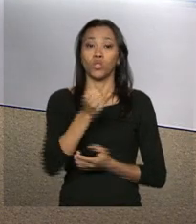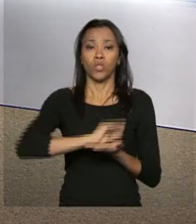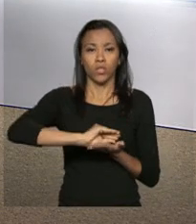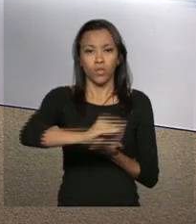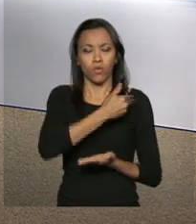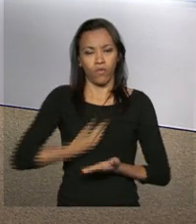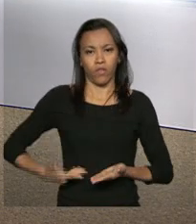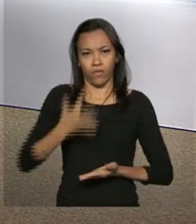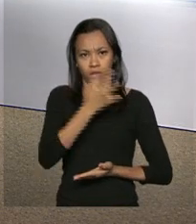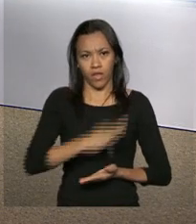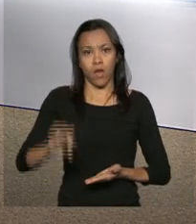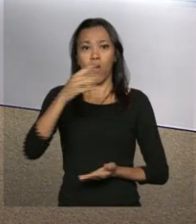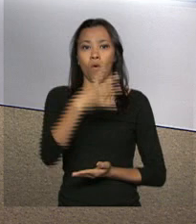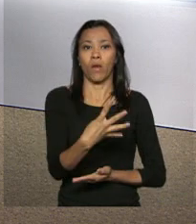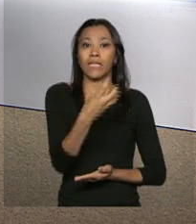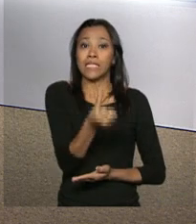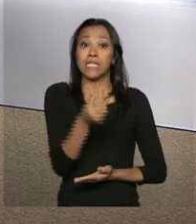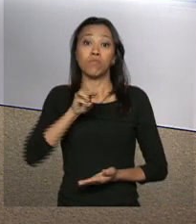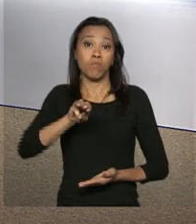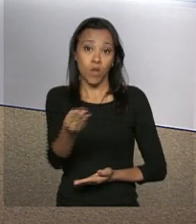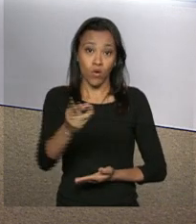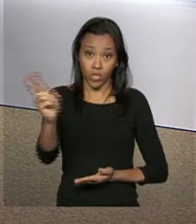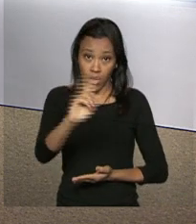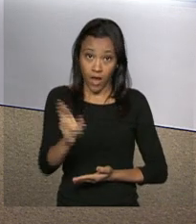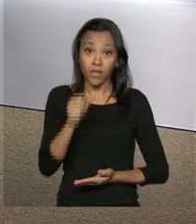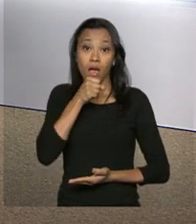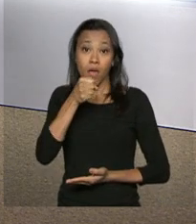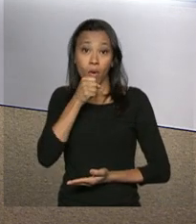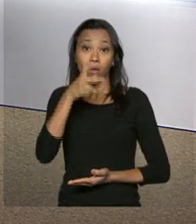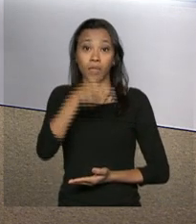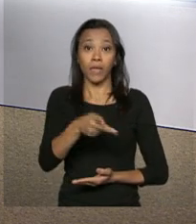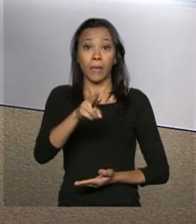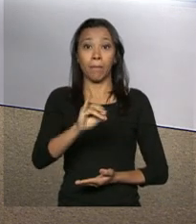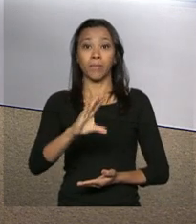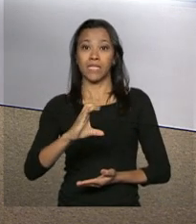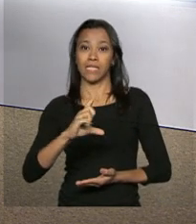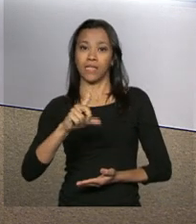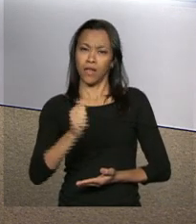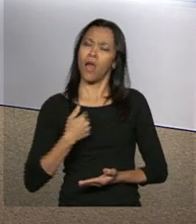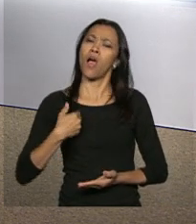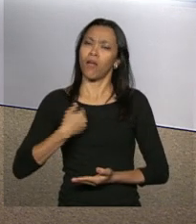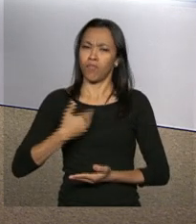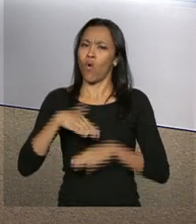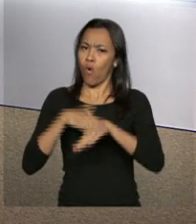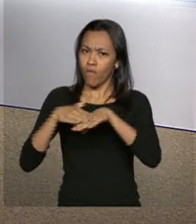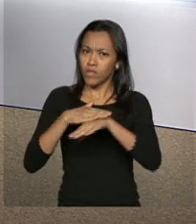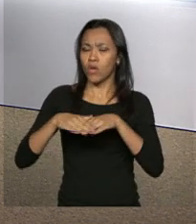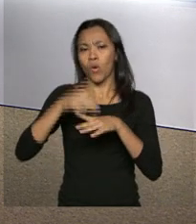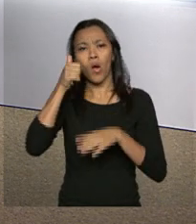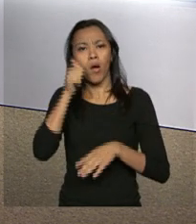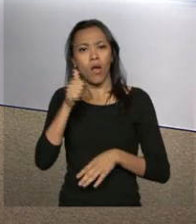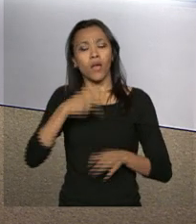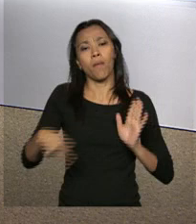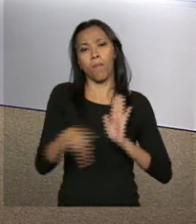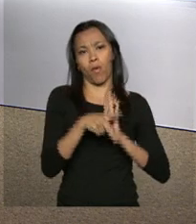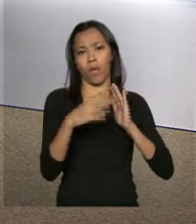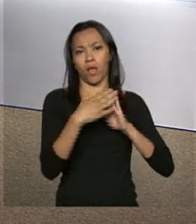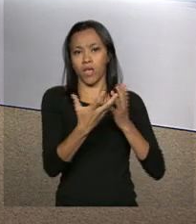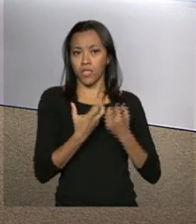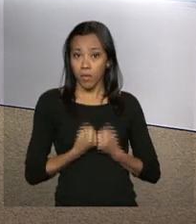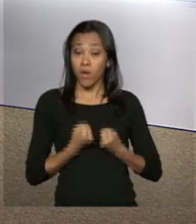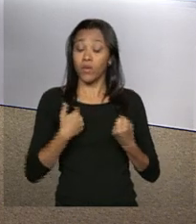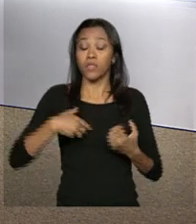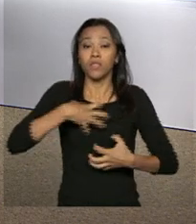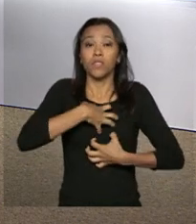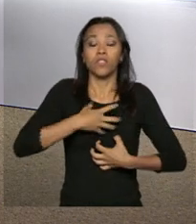foi de R$ 46 milhões. A repórter Priscila Machado conversou com uma beneficiada pelo programa que nos fala da emoção